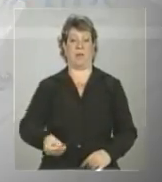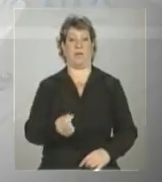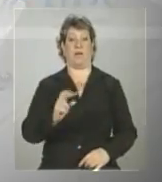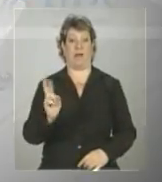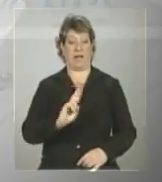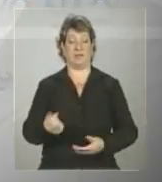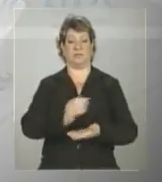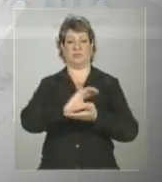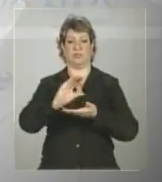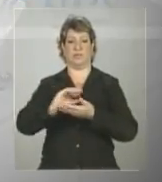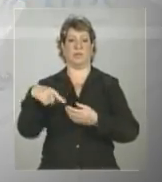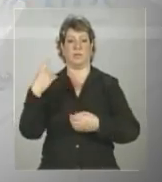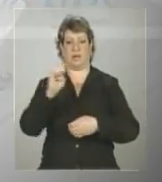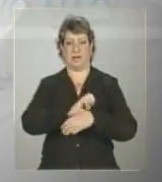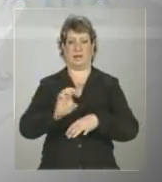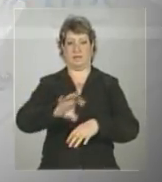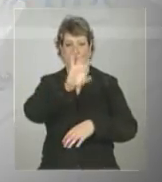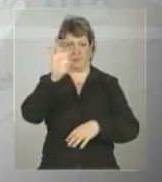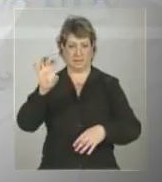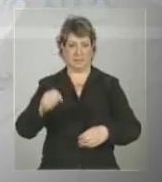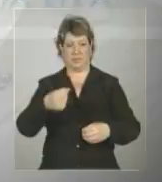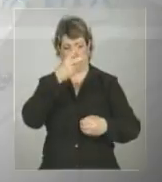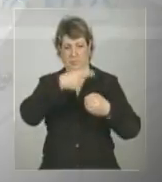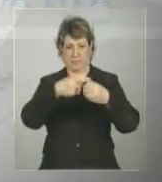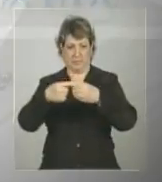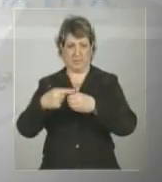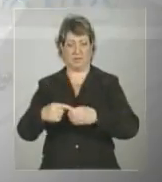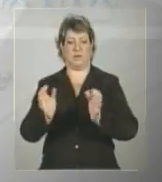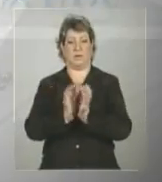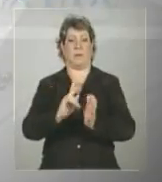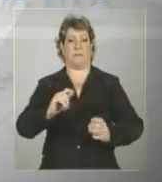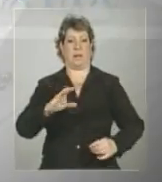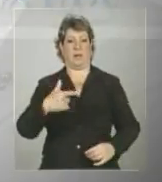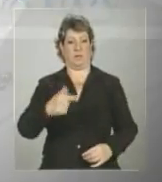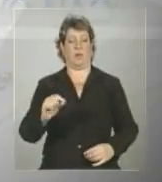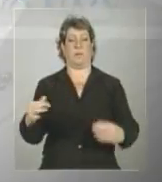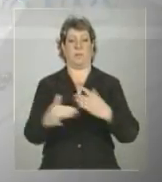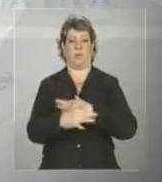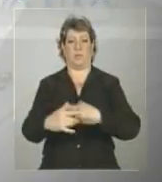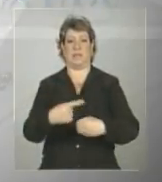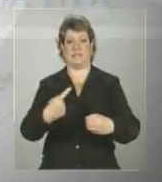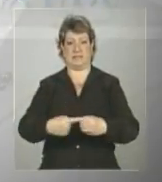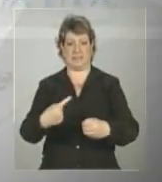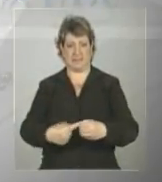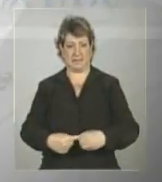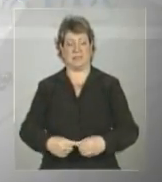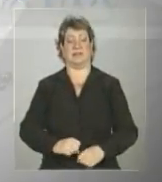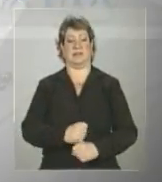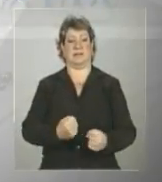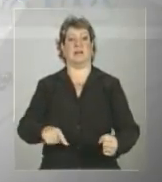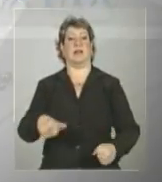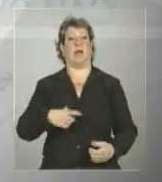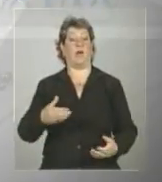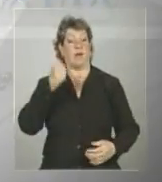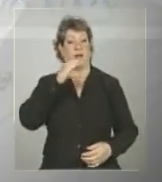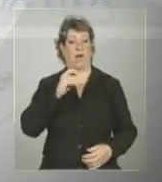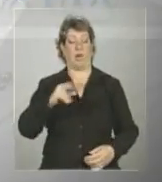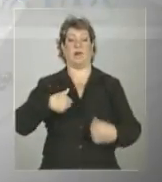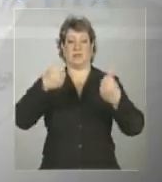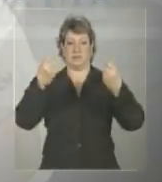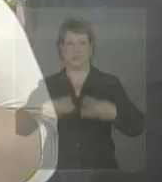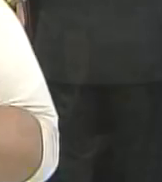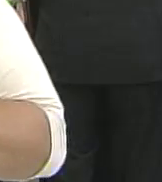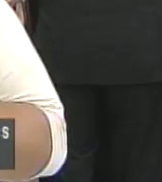estados e municípios contemplados pelo PAC Mobilidade Grandes Cidades. A repórter Carolina Monteiro tem as informações.